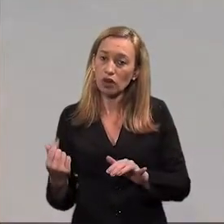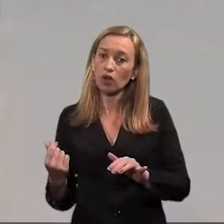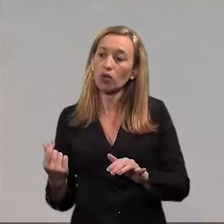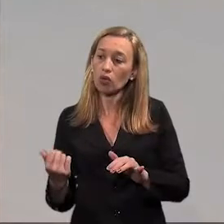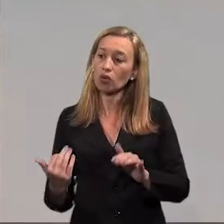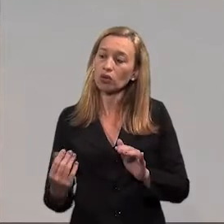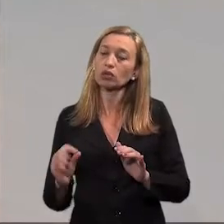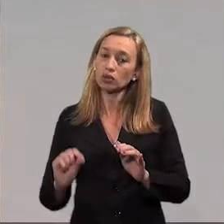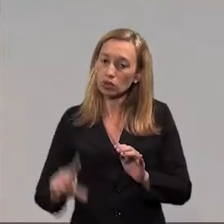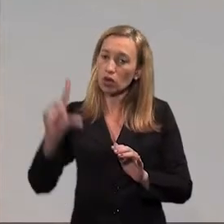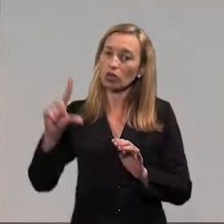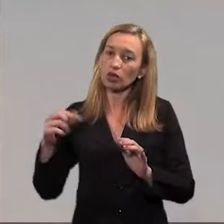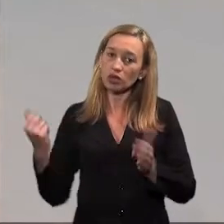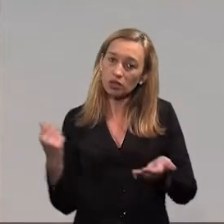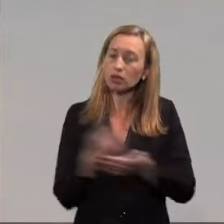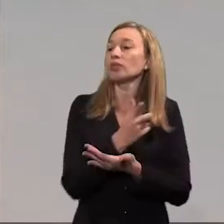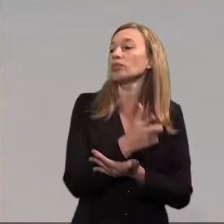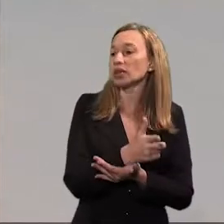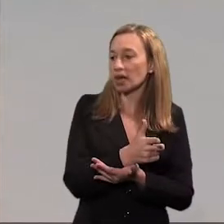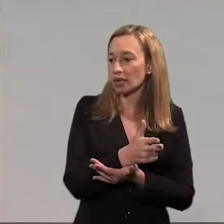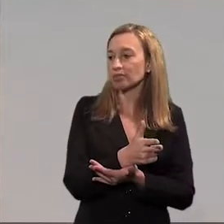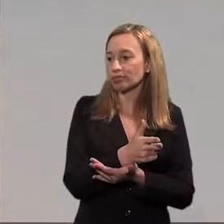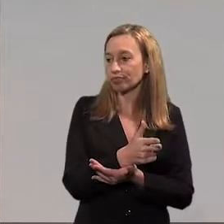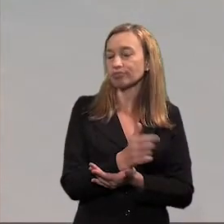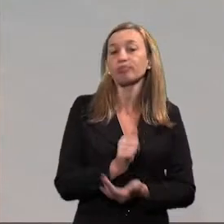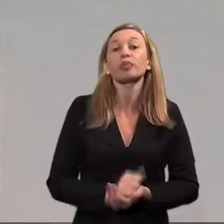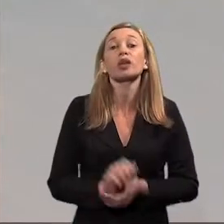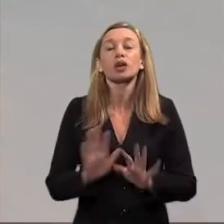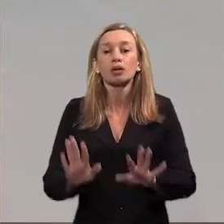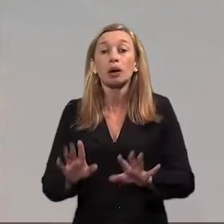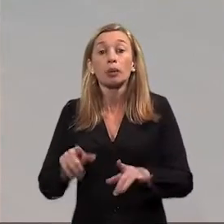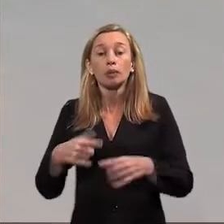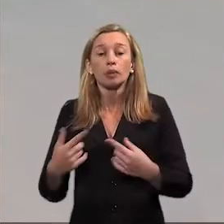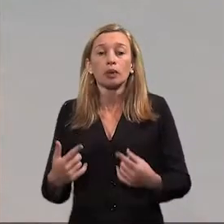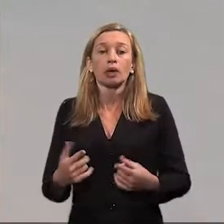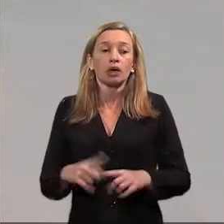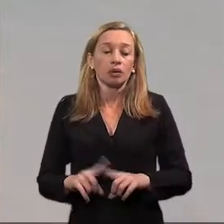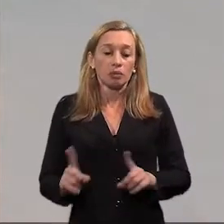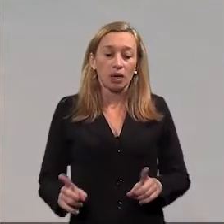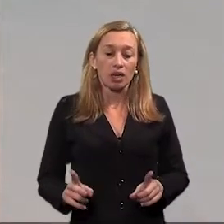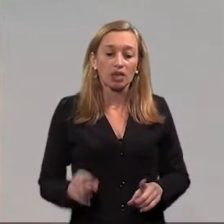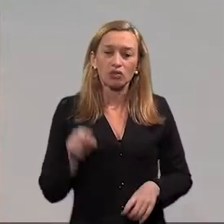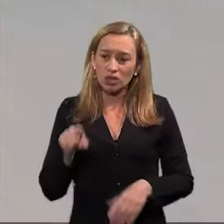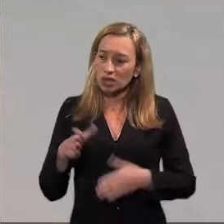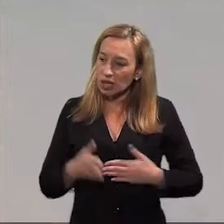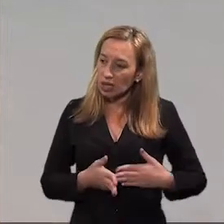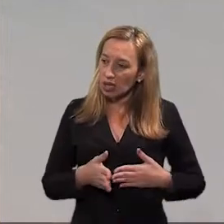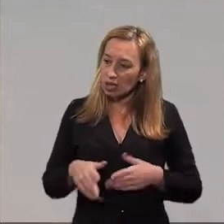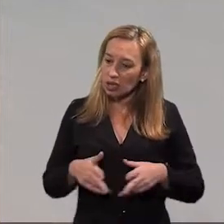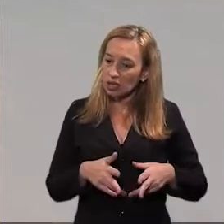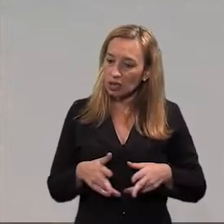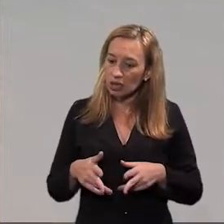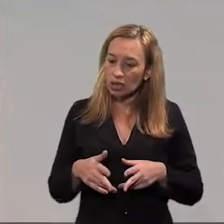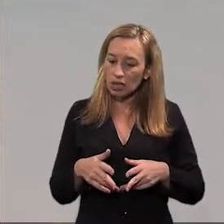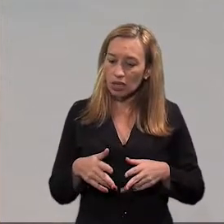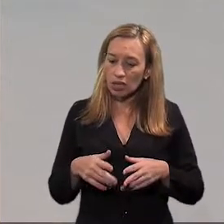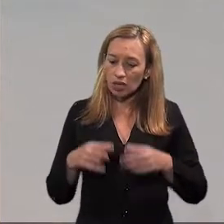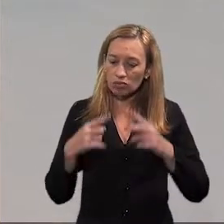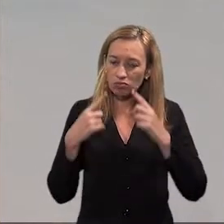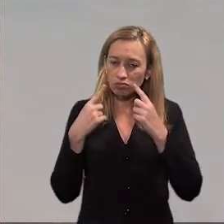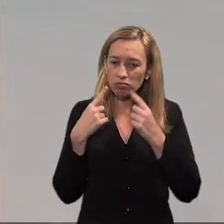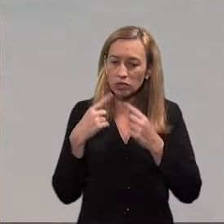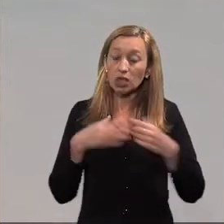aumentar para participar desse... O governo, quando cria esse modelo, é obrigado a dar essa contrapartida. Mas tem um elemento, que você está caminhando para uma